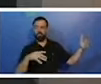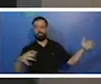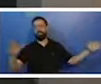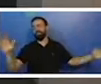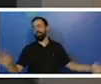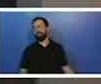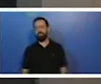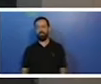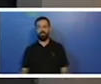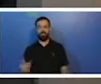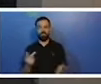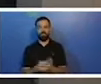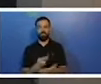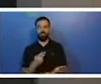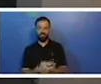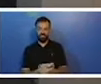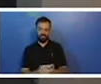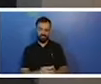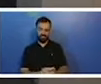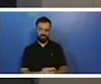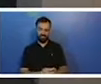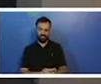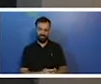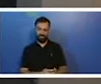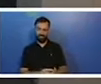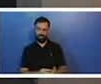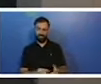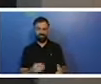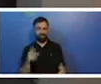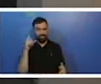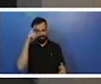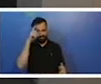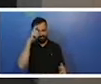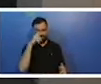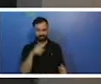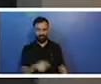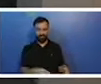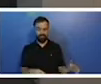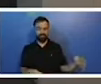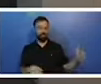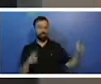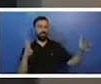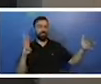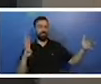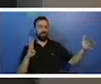e essa camisa Agora só mais difíceis